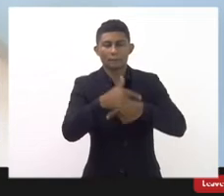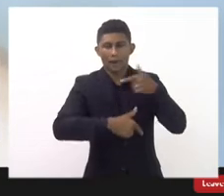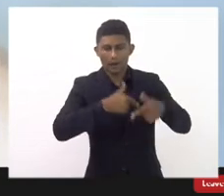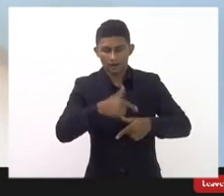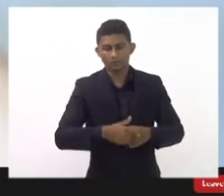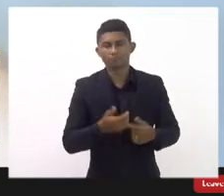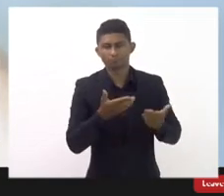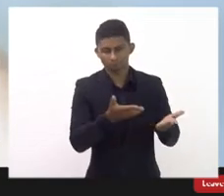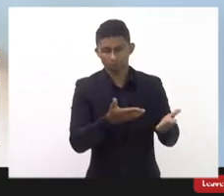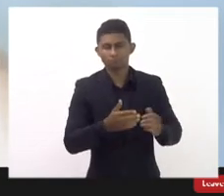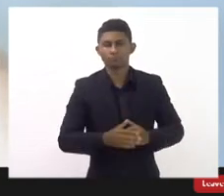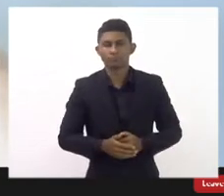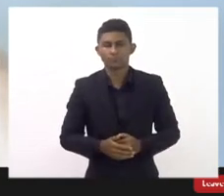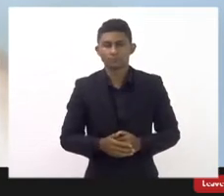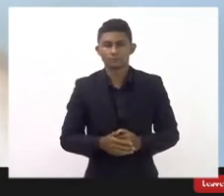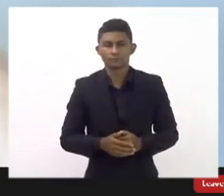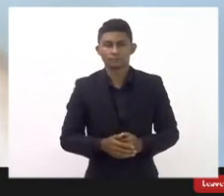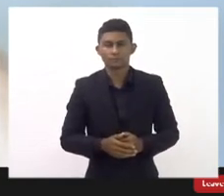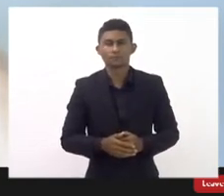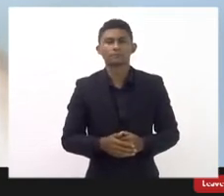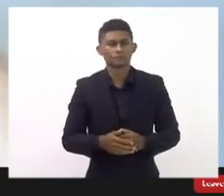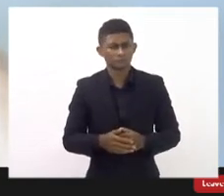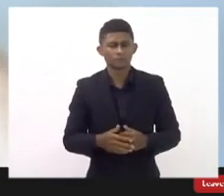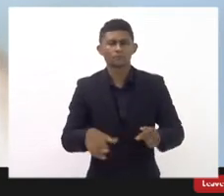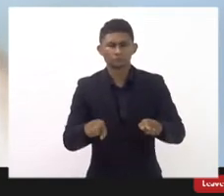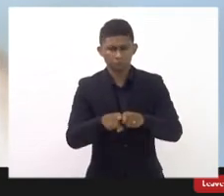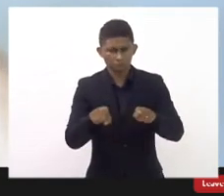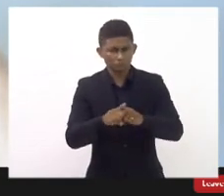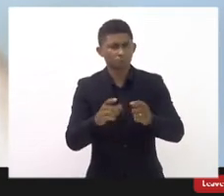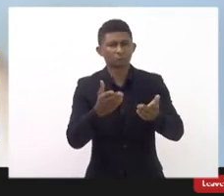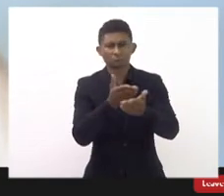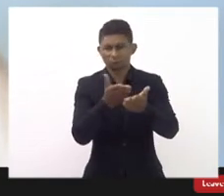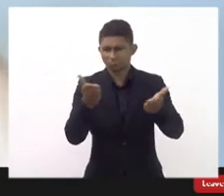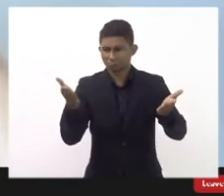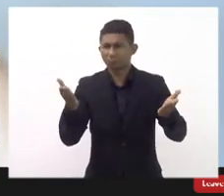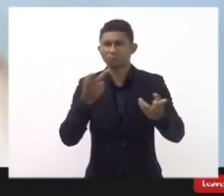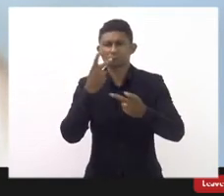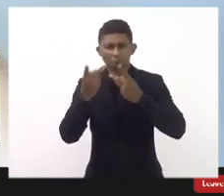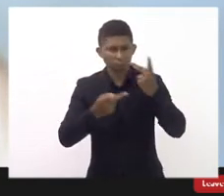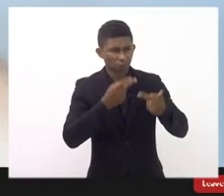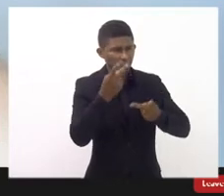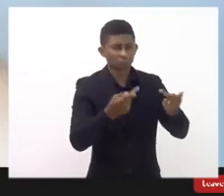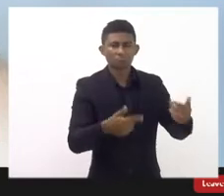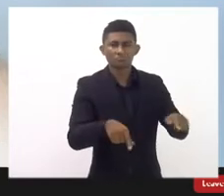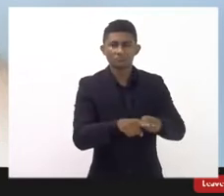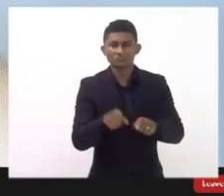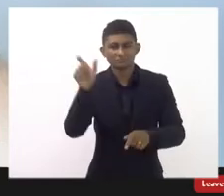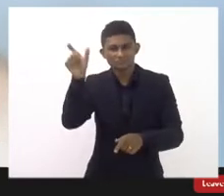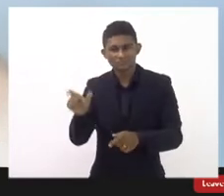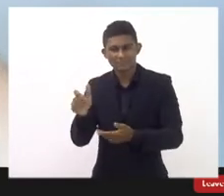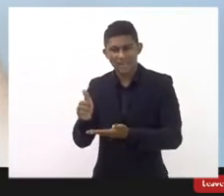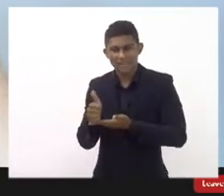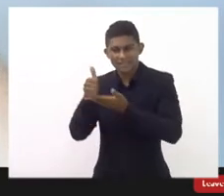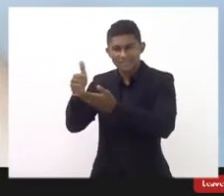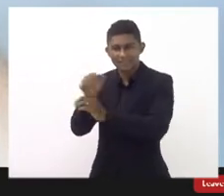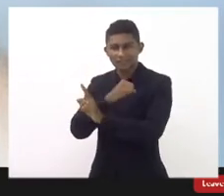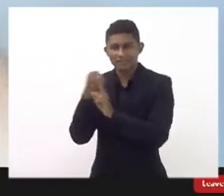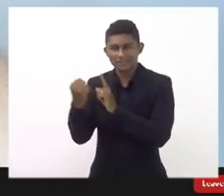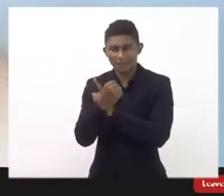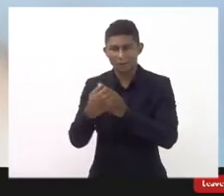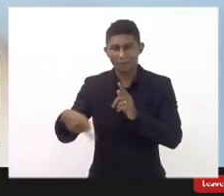também contemplo as demais colegas assistentes sociais que compõem o Fórum de Assistentes Sociais do